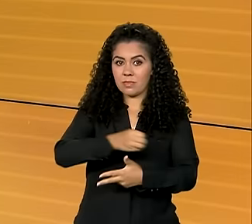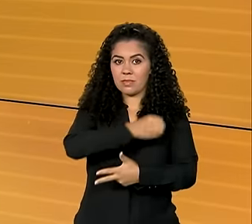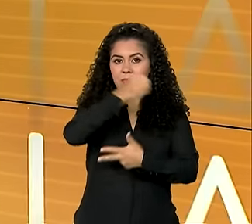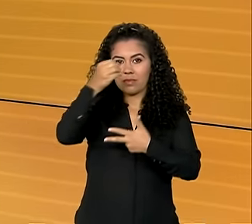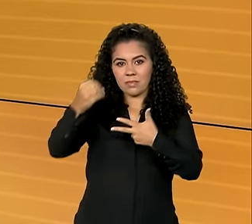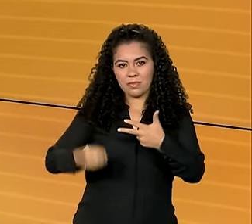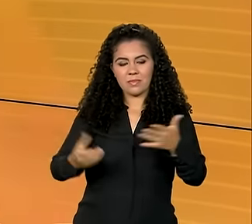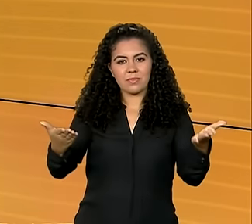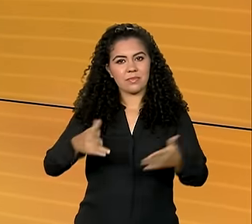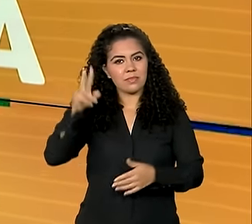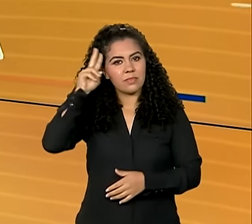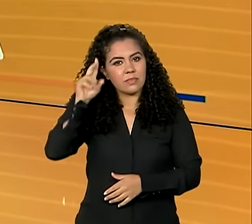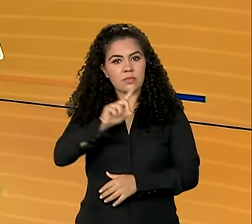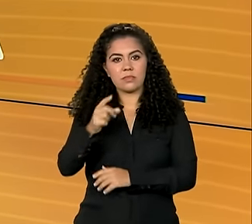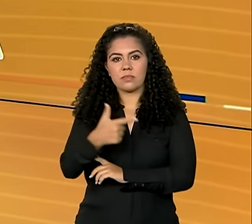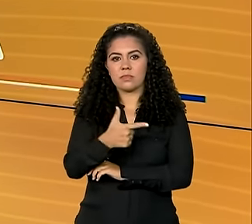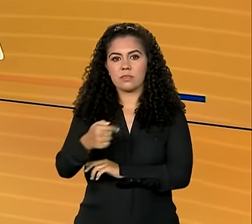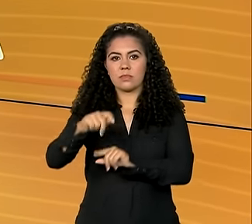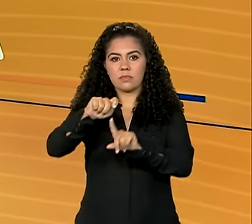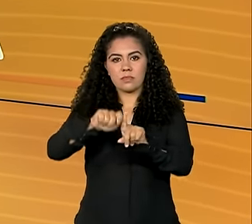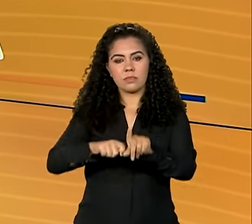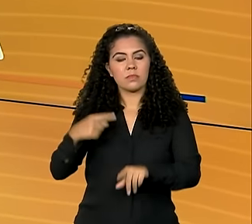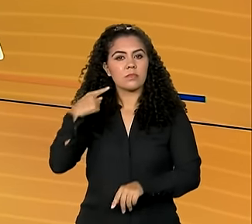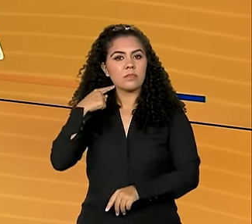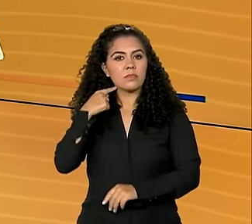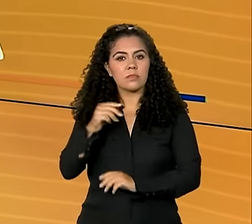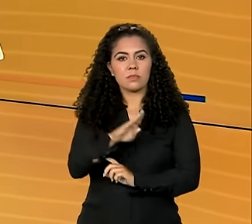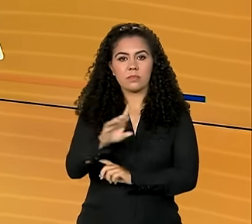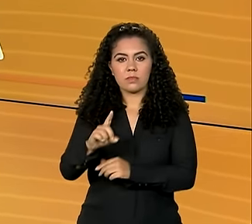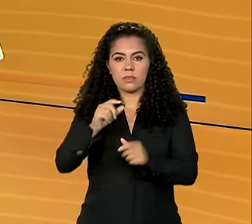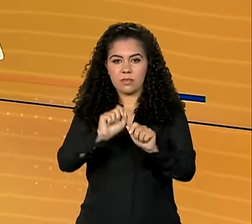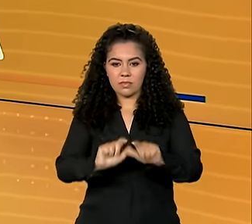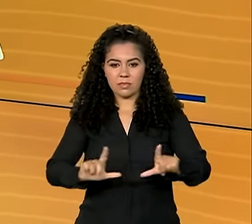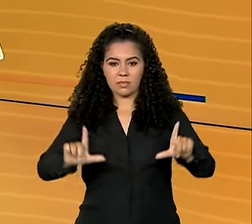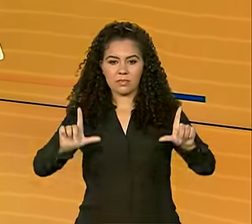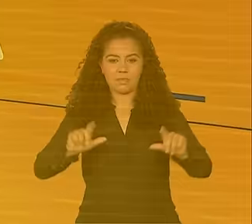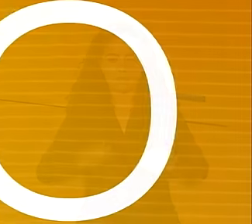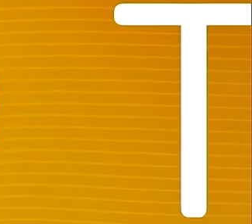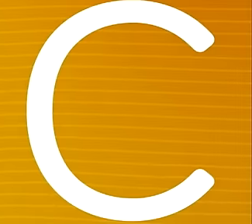Segunda-feira, 27 de maio, o Brasil em Dia começa agora.